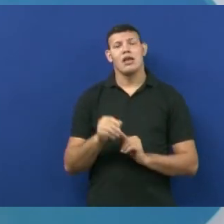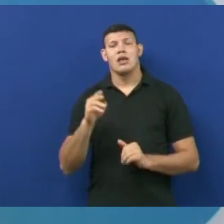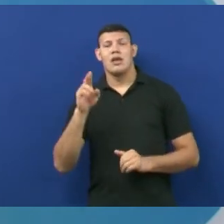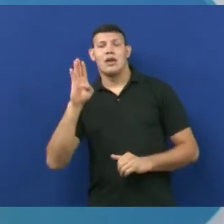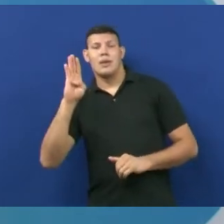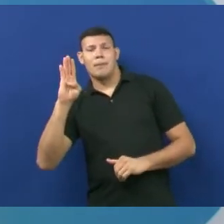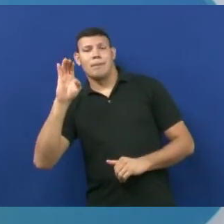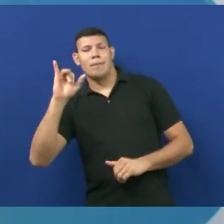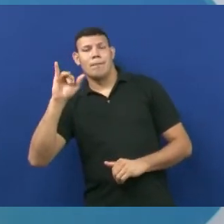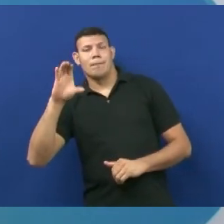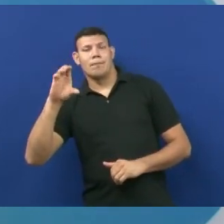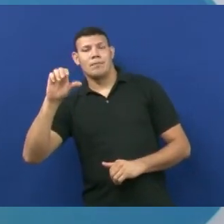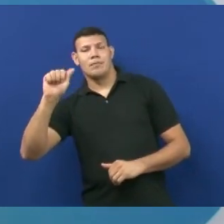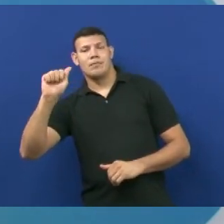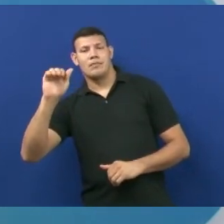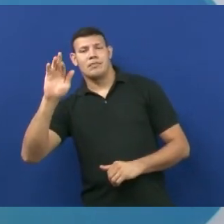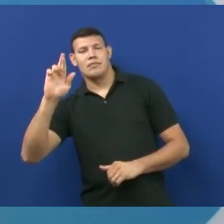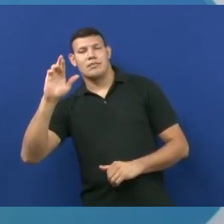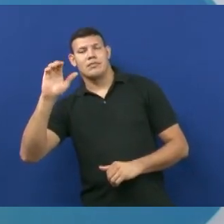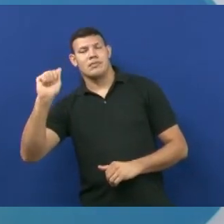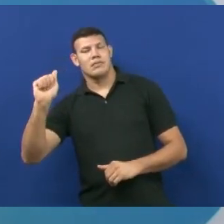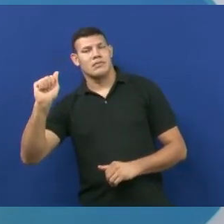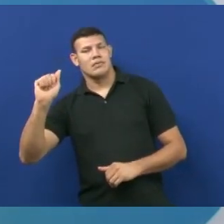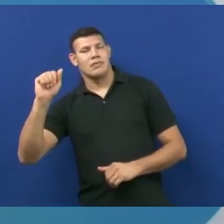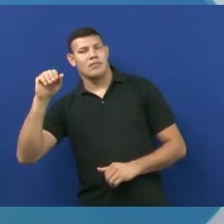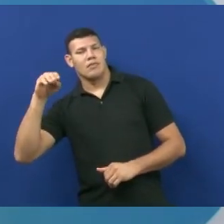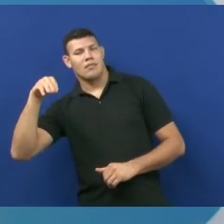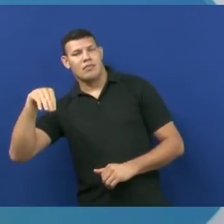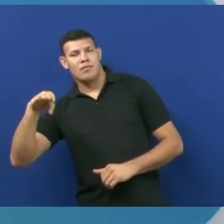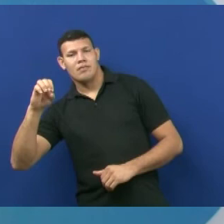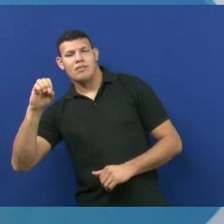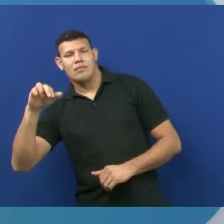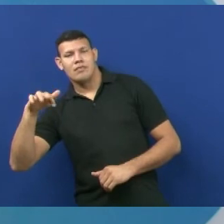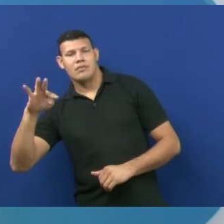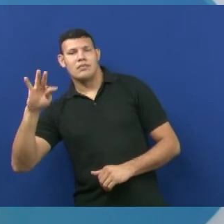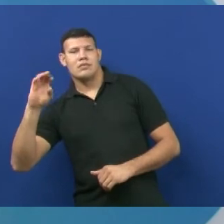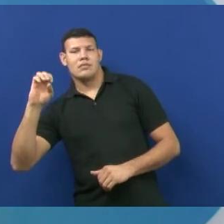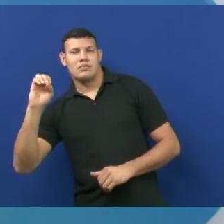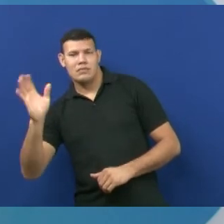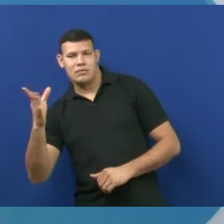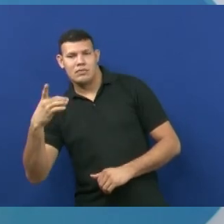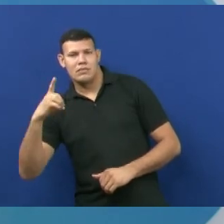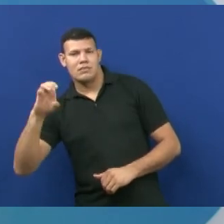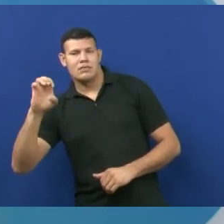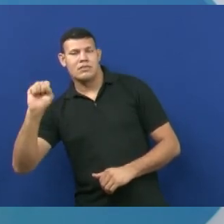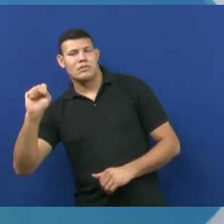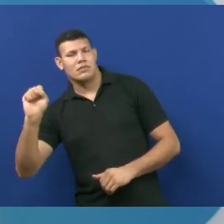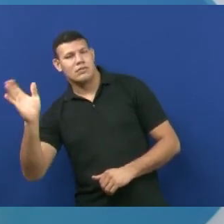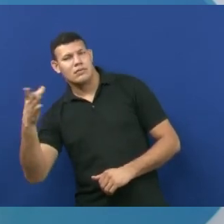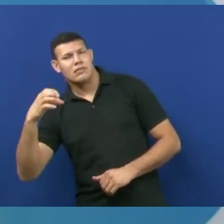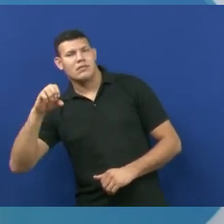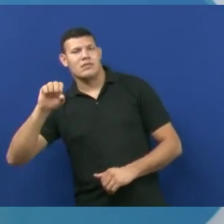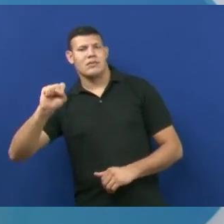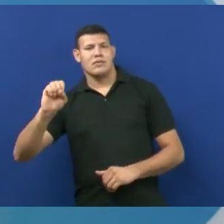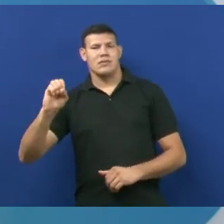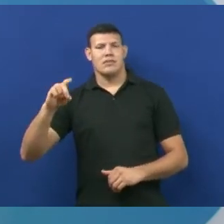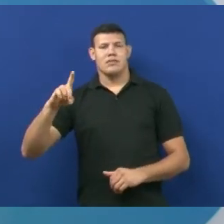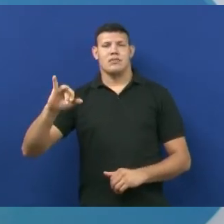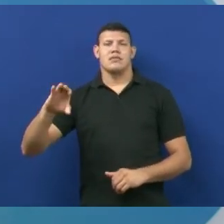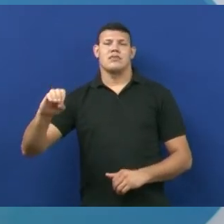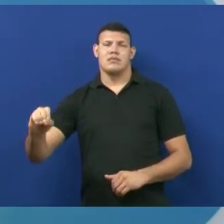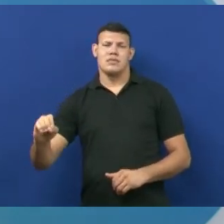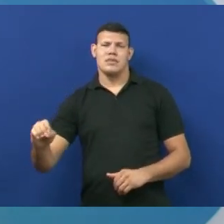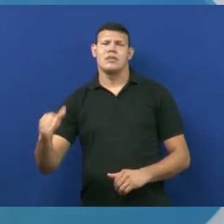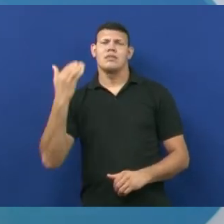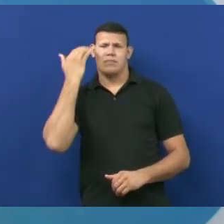sódio tem o mesmo efeito do leite de magnésia, mesmo um sendo um óxido